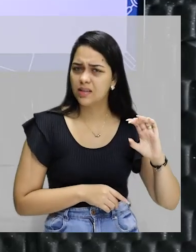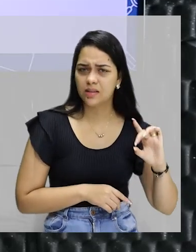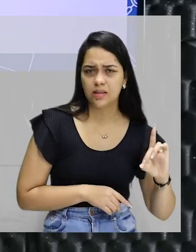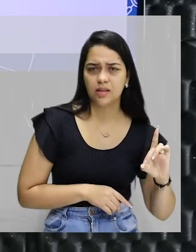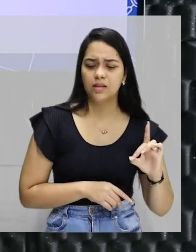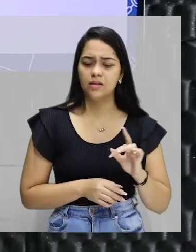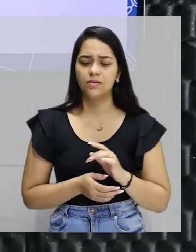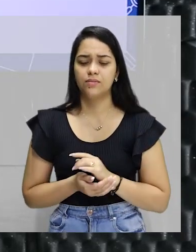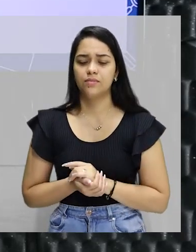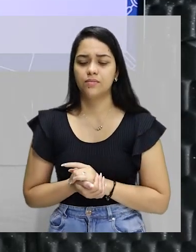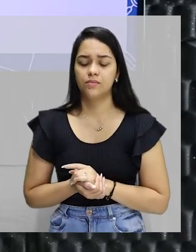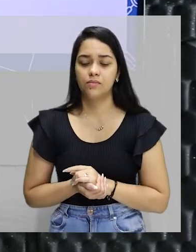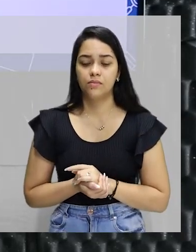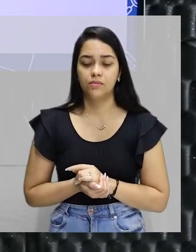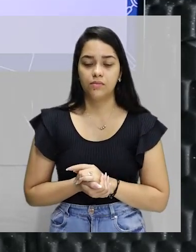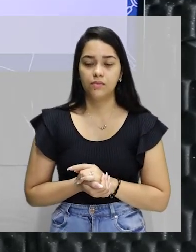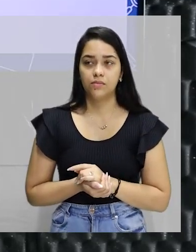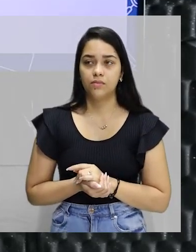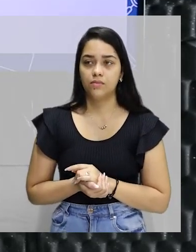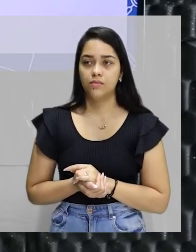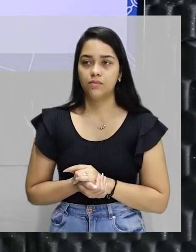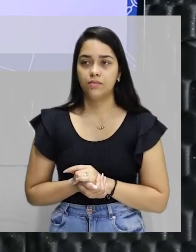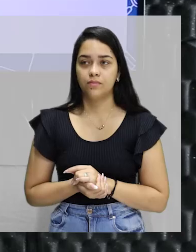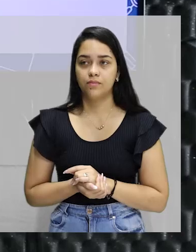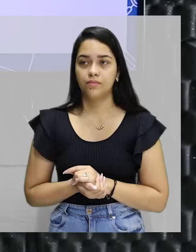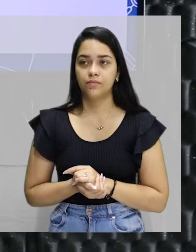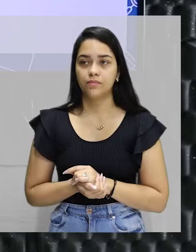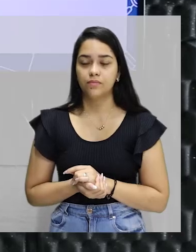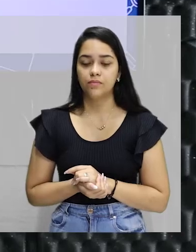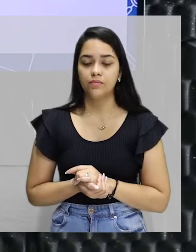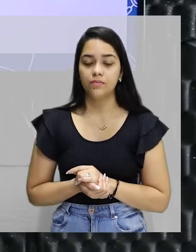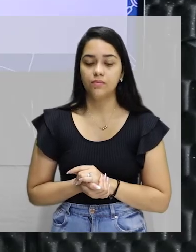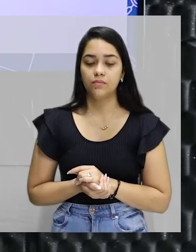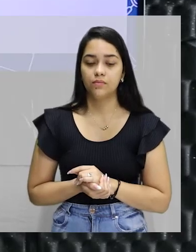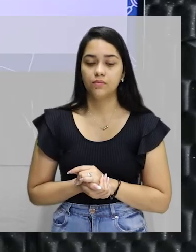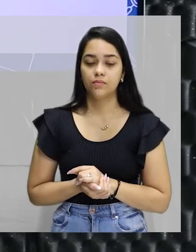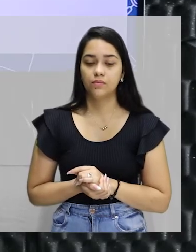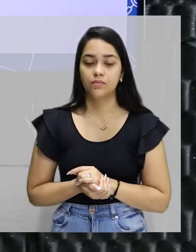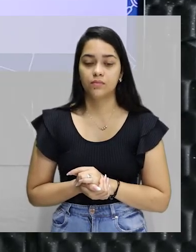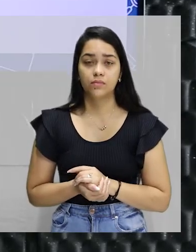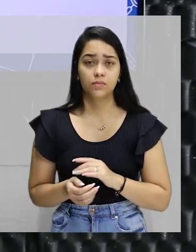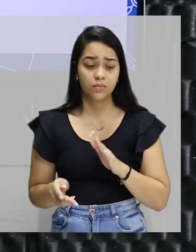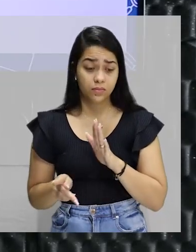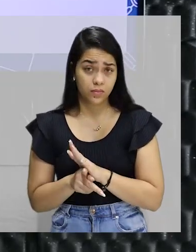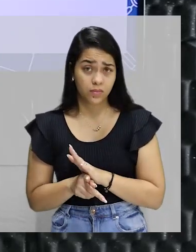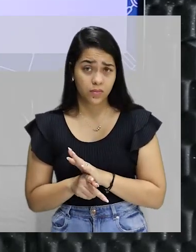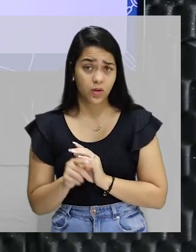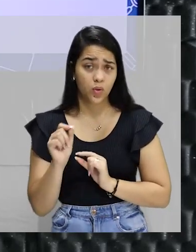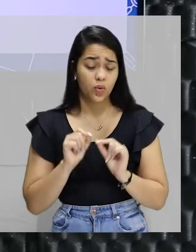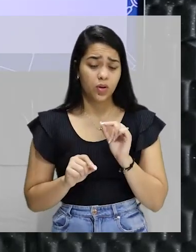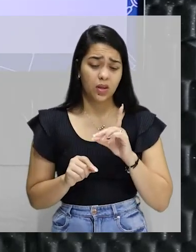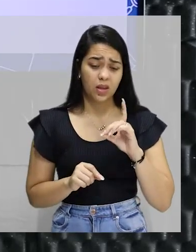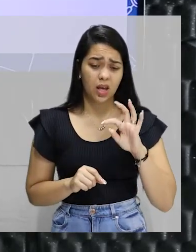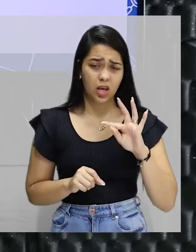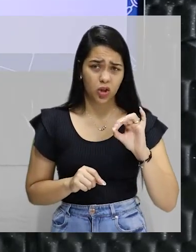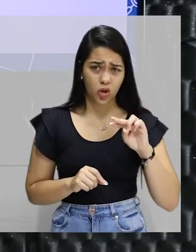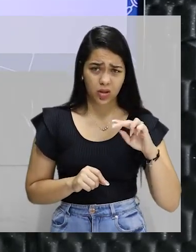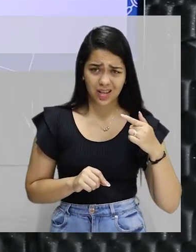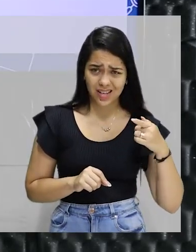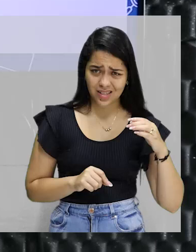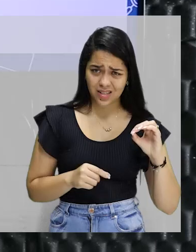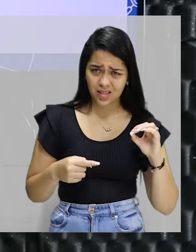emissão de raios alfa, ocorre emissão de raios beta. Turminha, essa detonação que ocorreu,